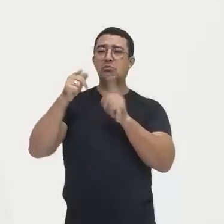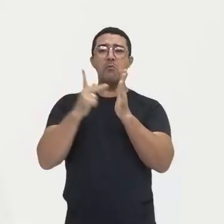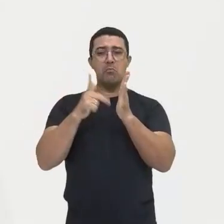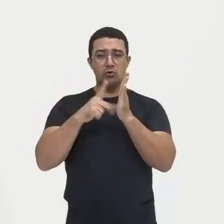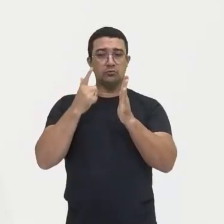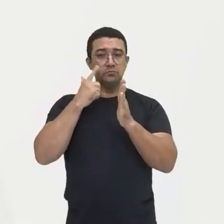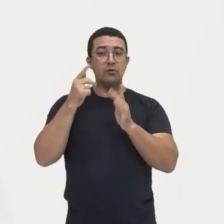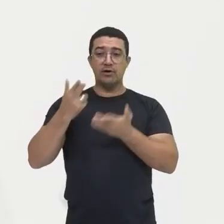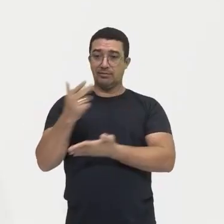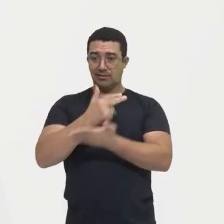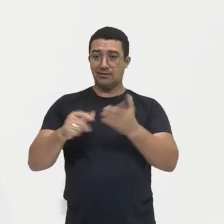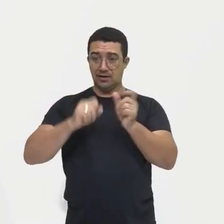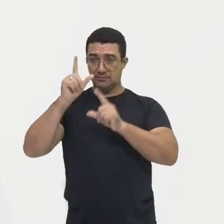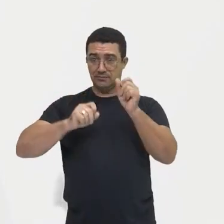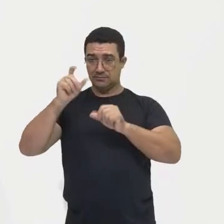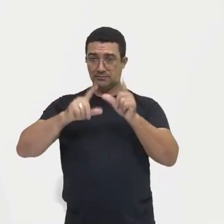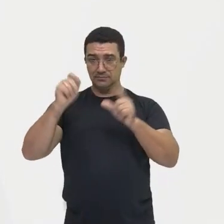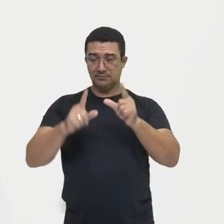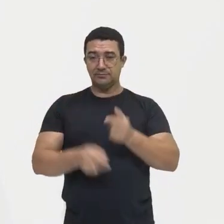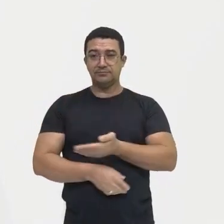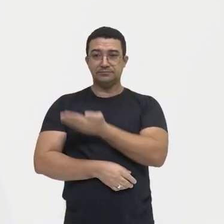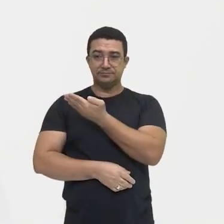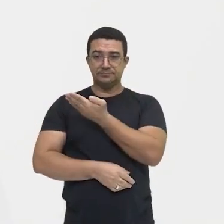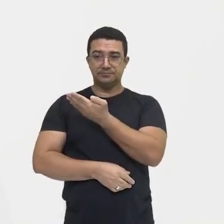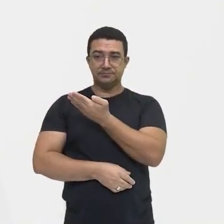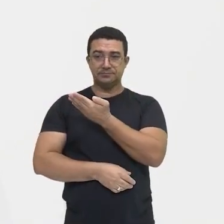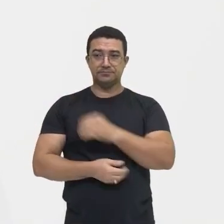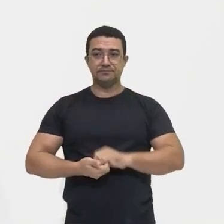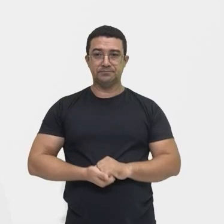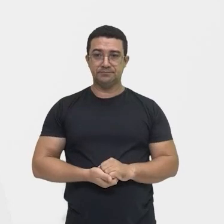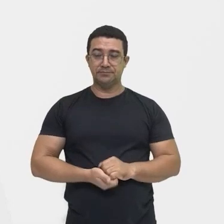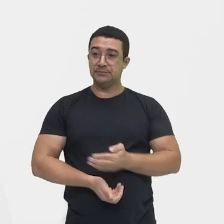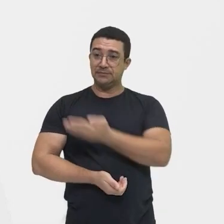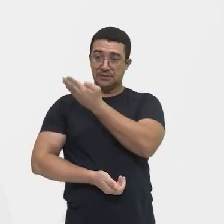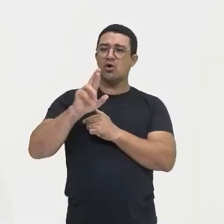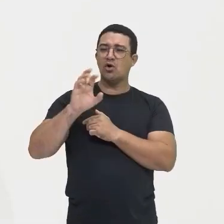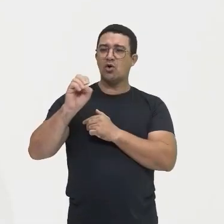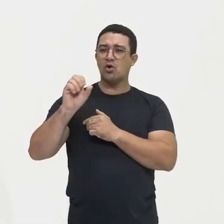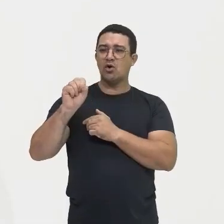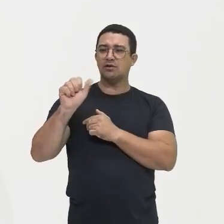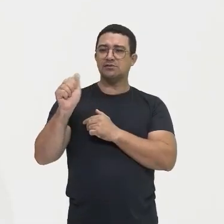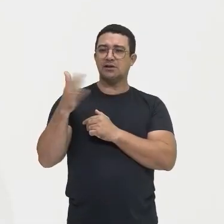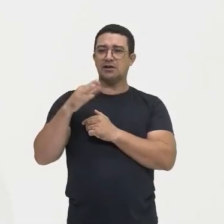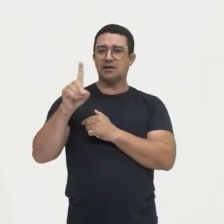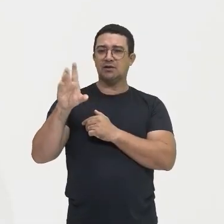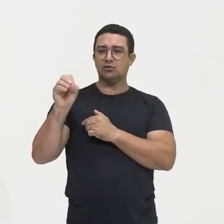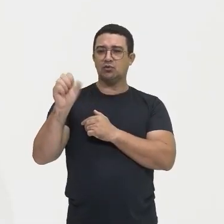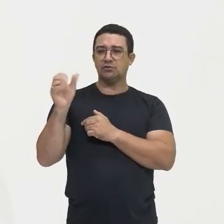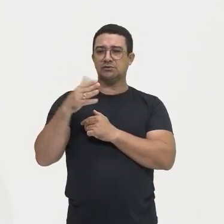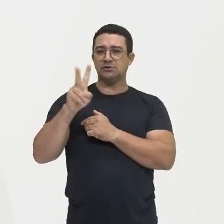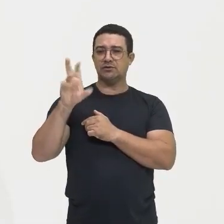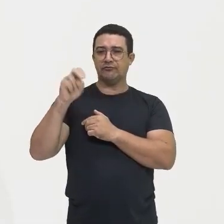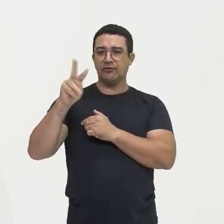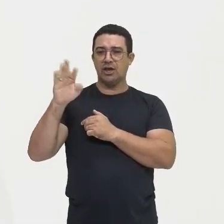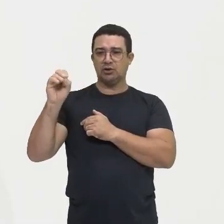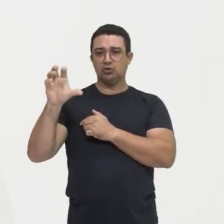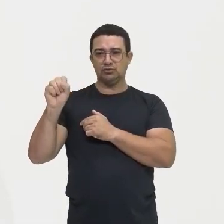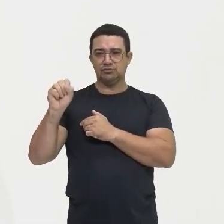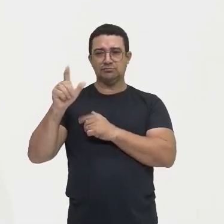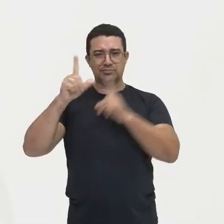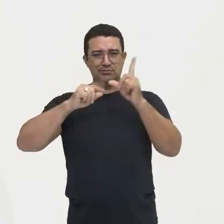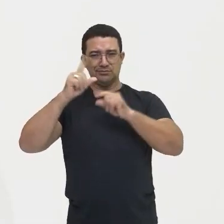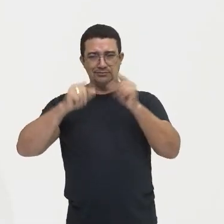tem. Olha só, na rosa dos ventos a gente consegue observar o norte, o